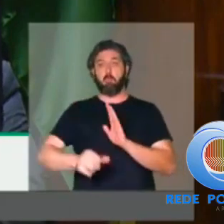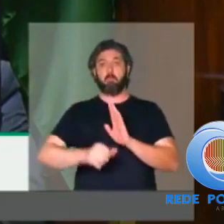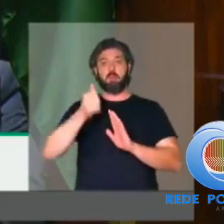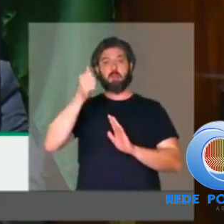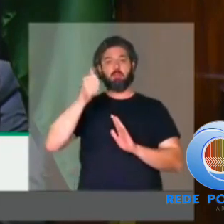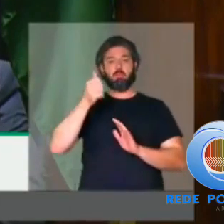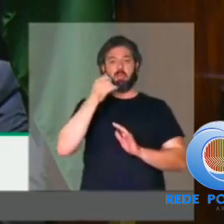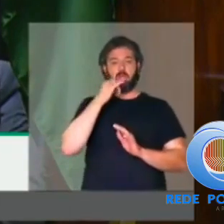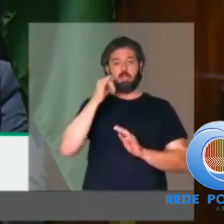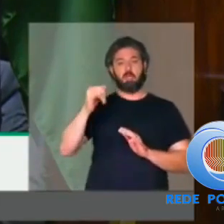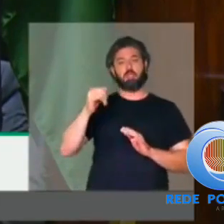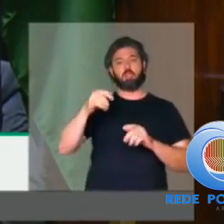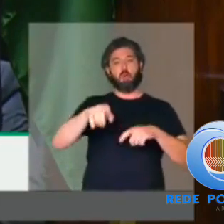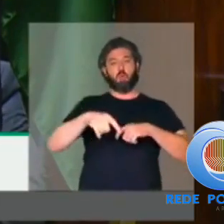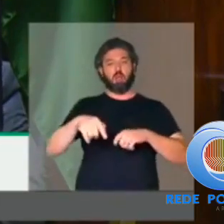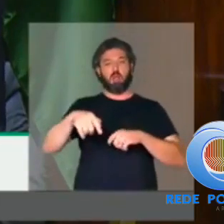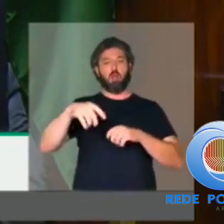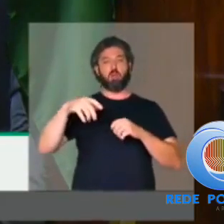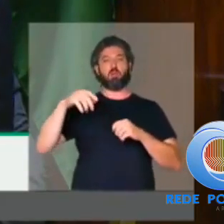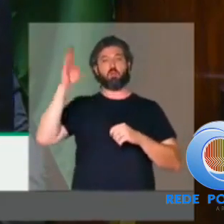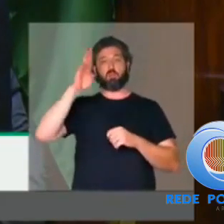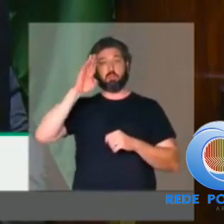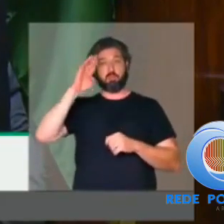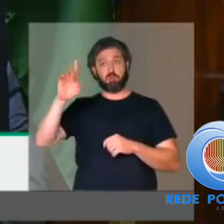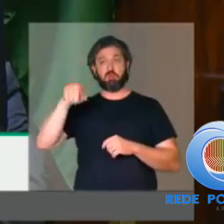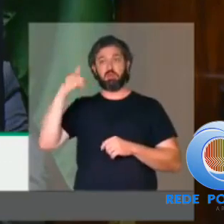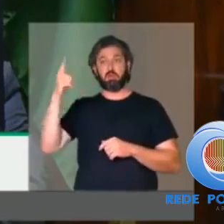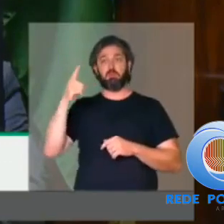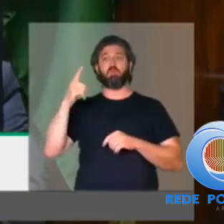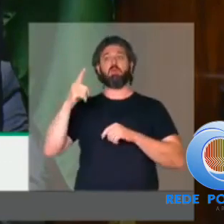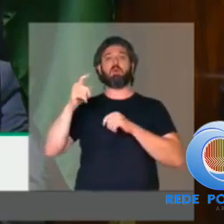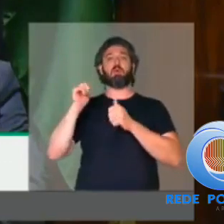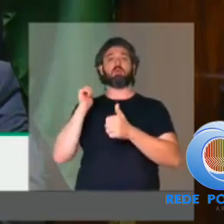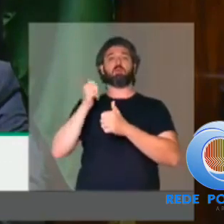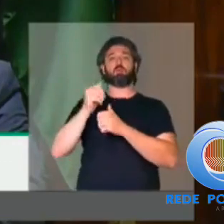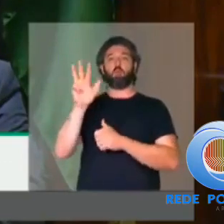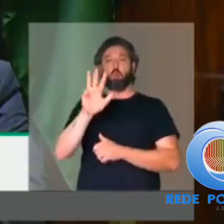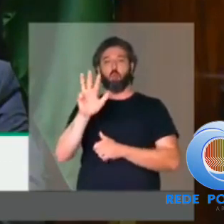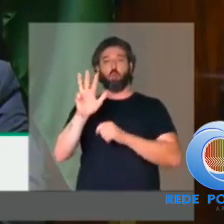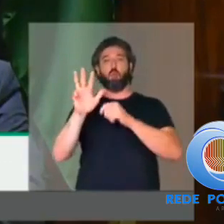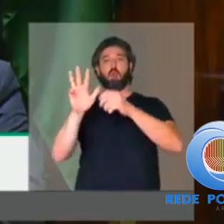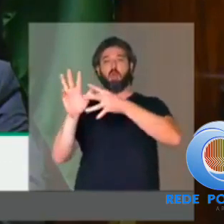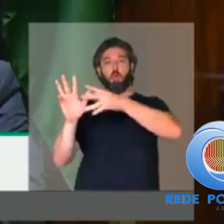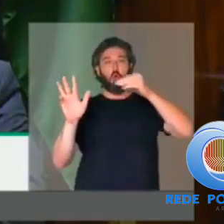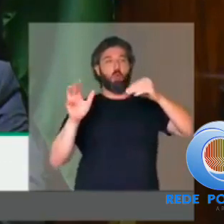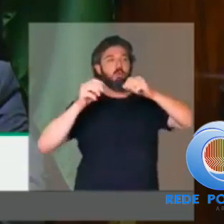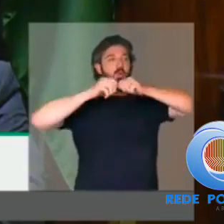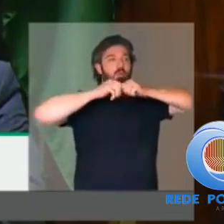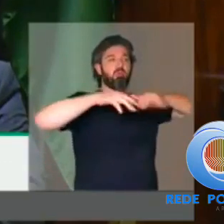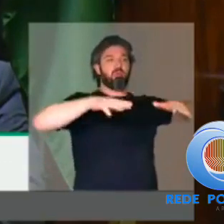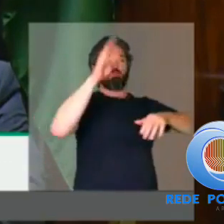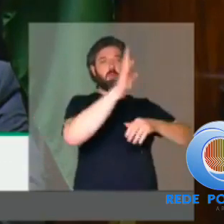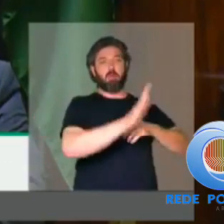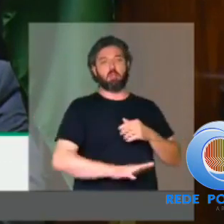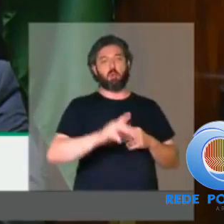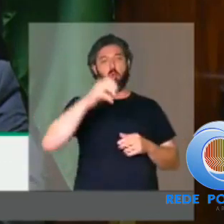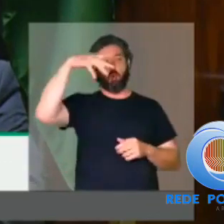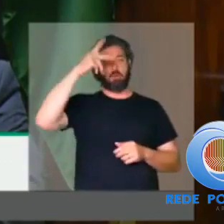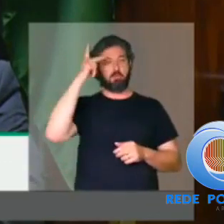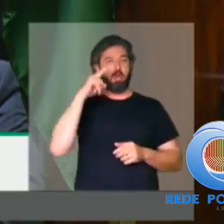programa de eletrificação rural do nosso país, que depois inspirou o presidente Lula no Luz para Todos. Foi